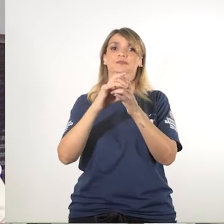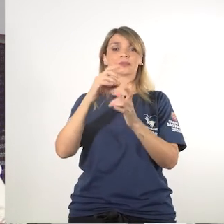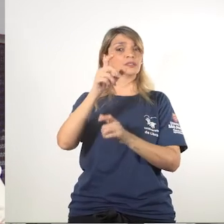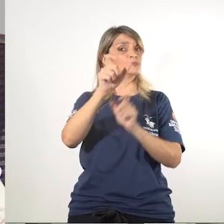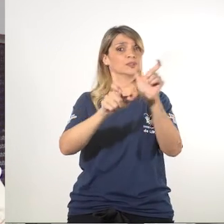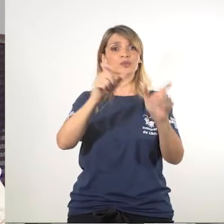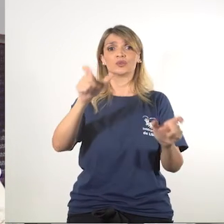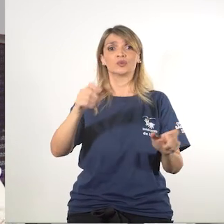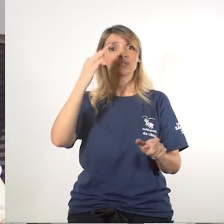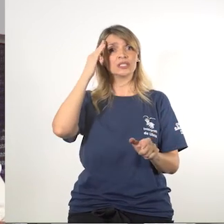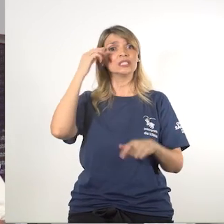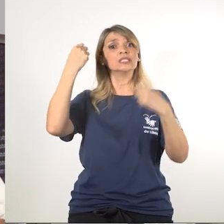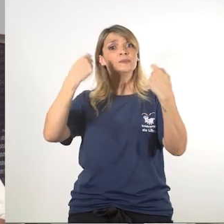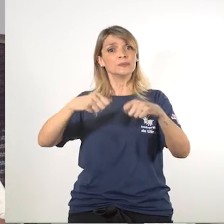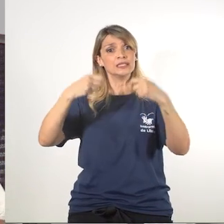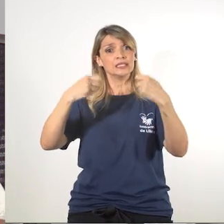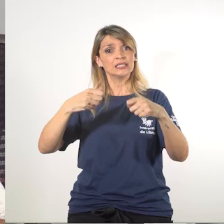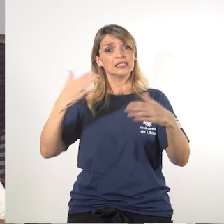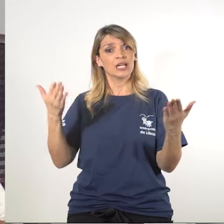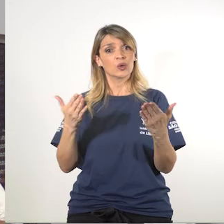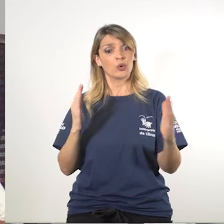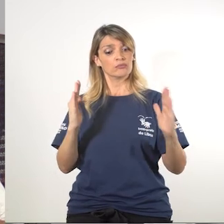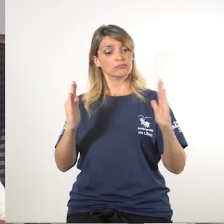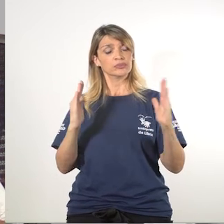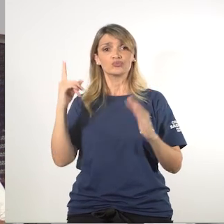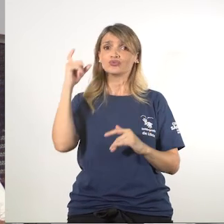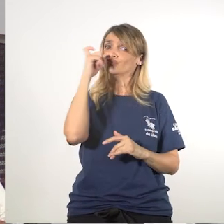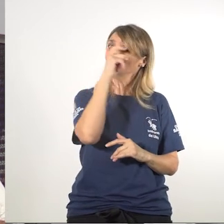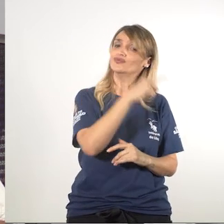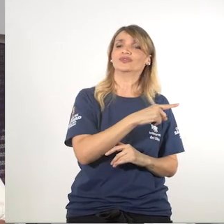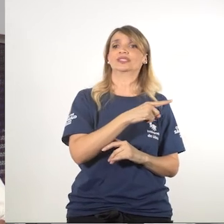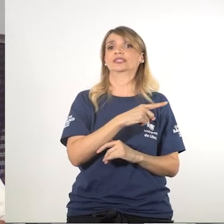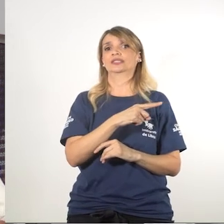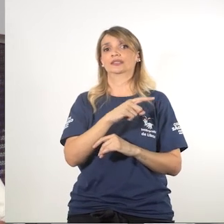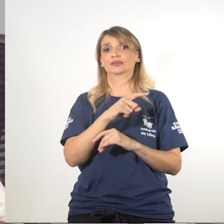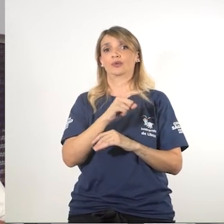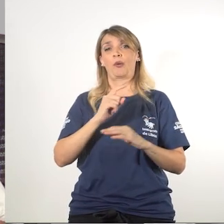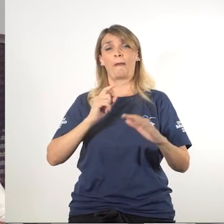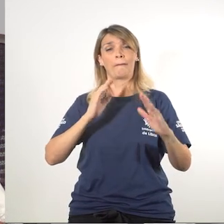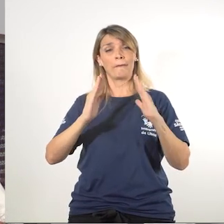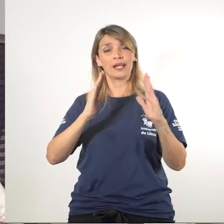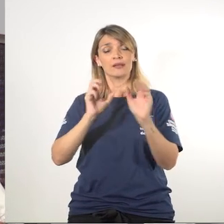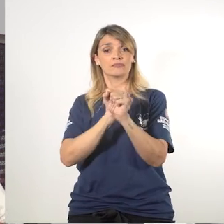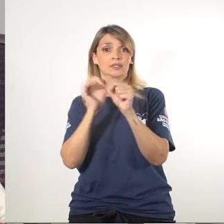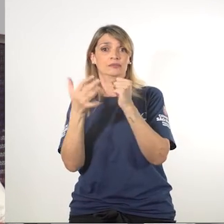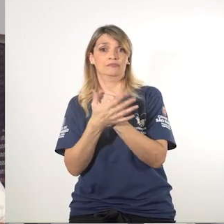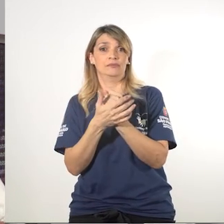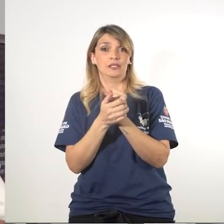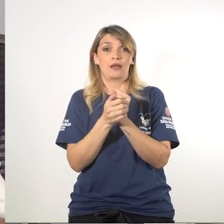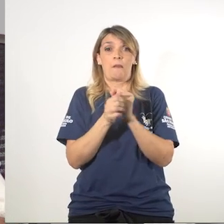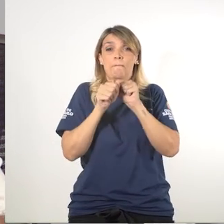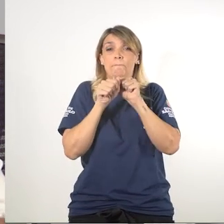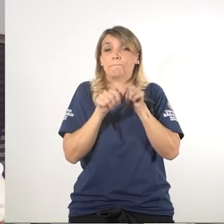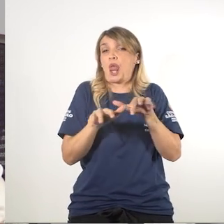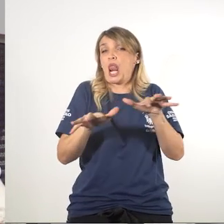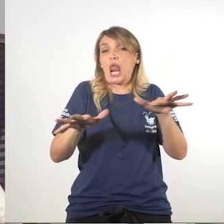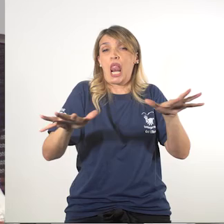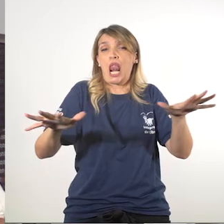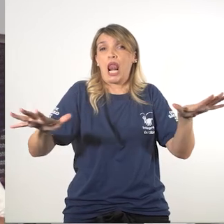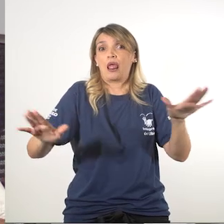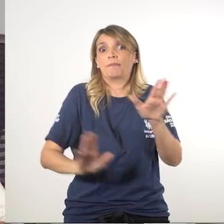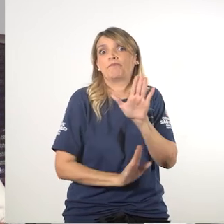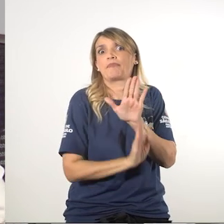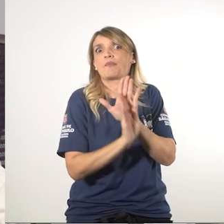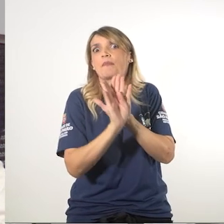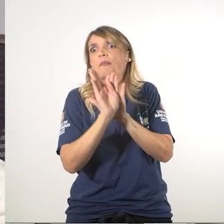nós estamos ainda no momento de enorme dificuldade da pandemia, né, de transmissibilidade alta, de ocupação de